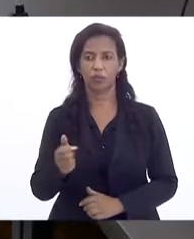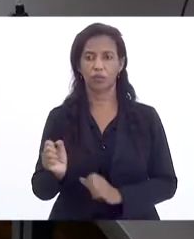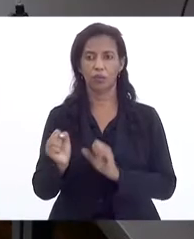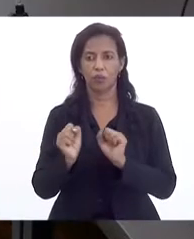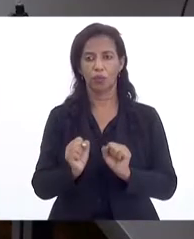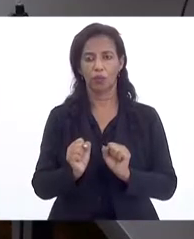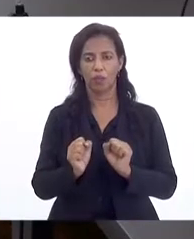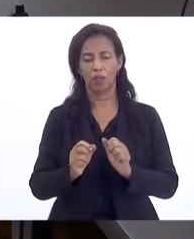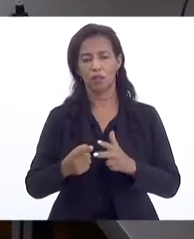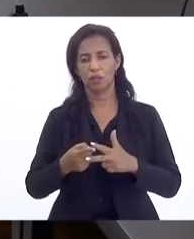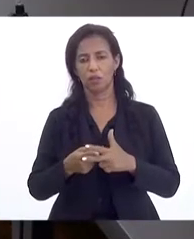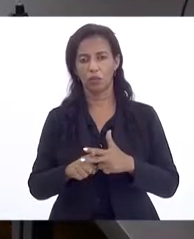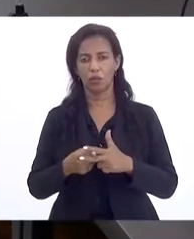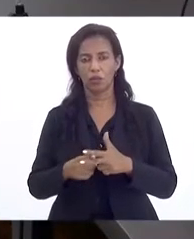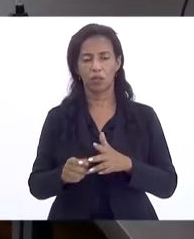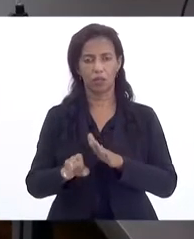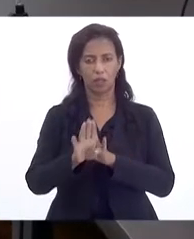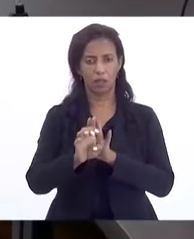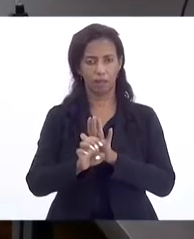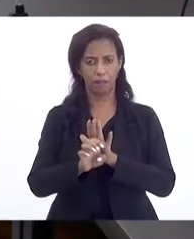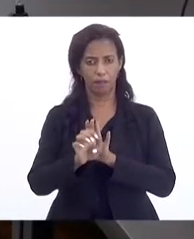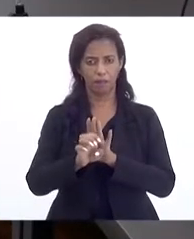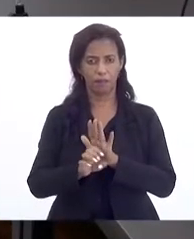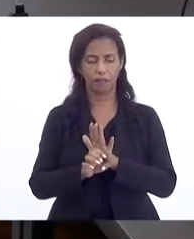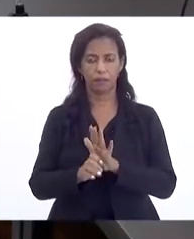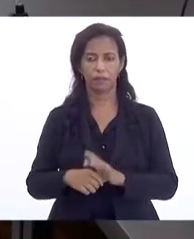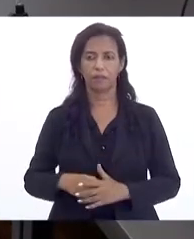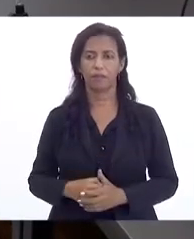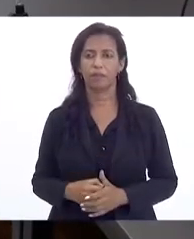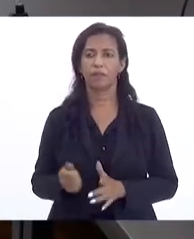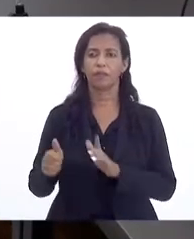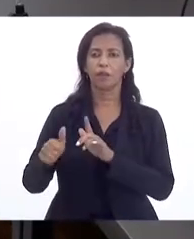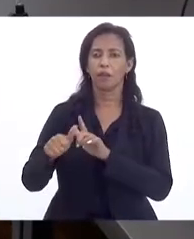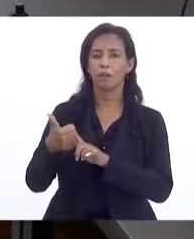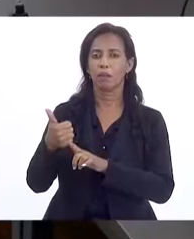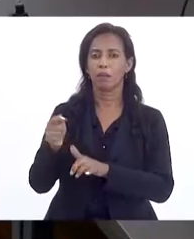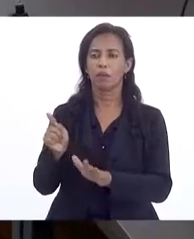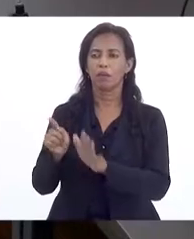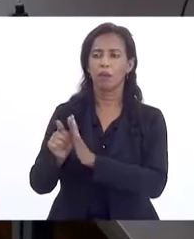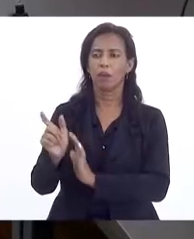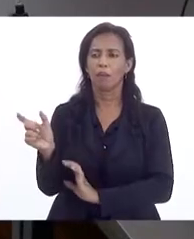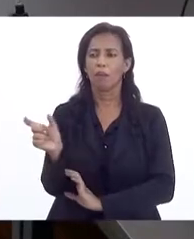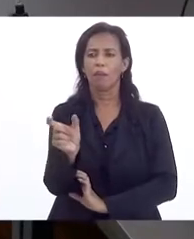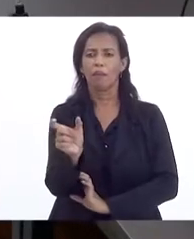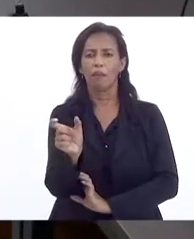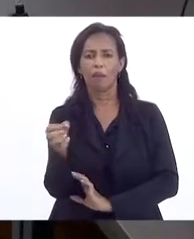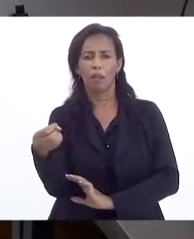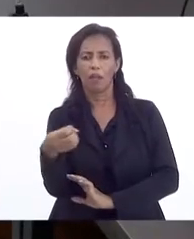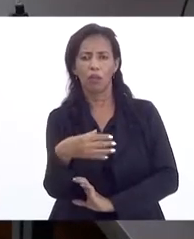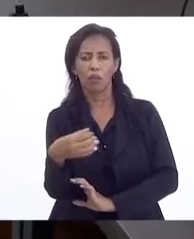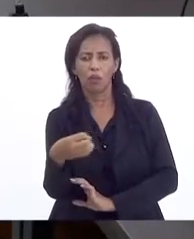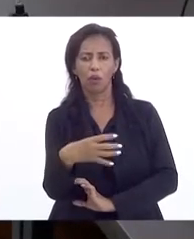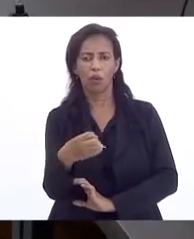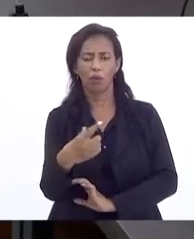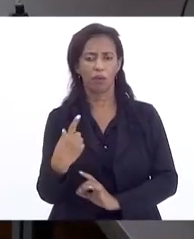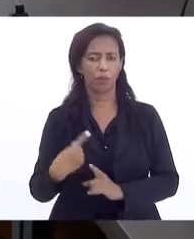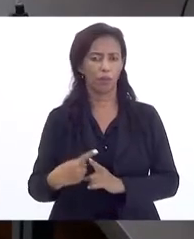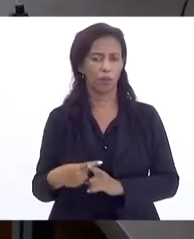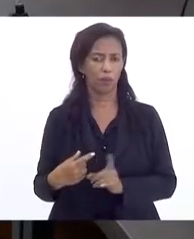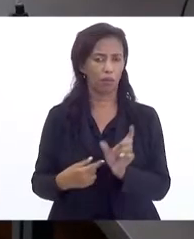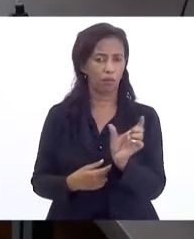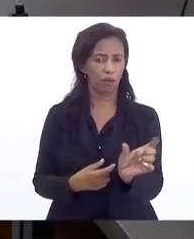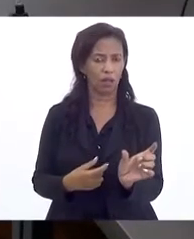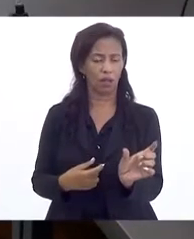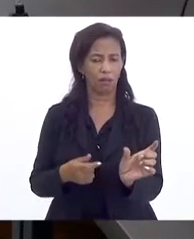pudesse corrigir aí na ementa. É. Eu fui primeiro perguntar se é uma palavra nova, né, não, que estão criando, mas, porque